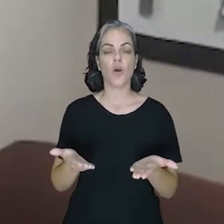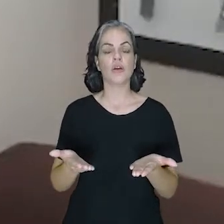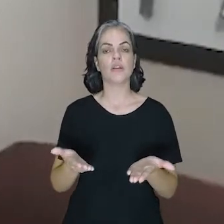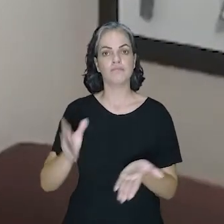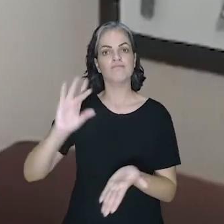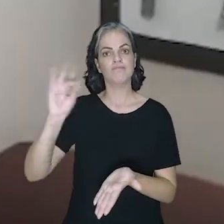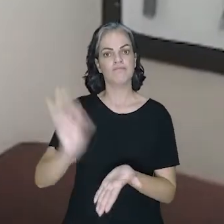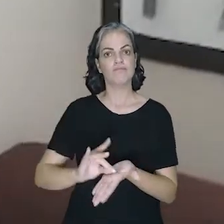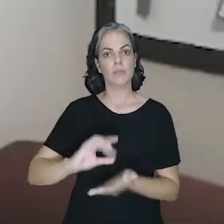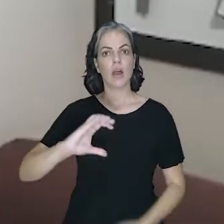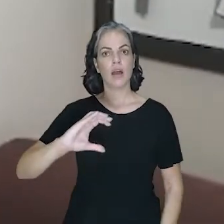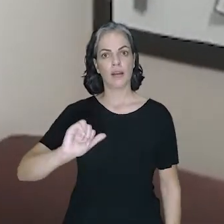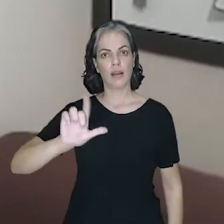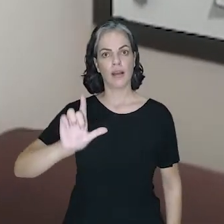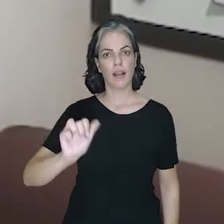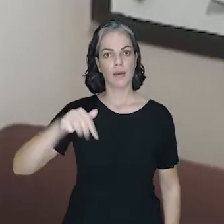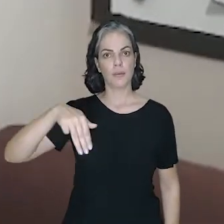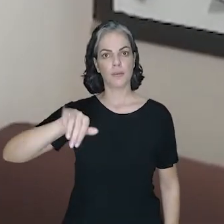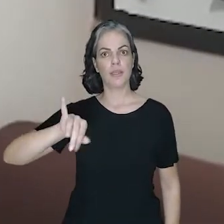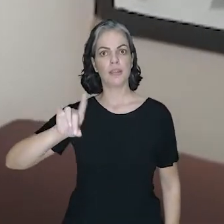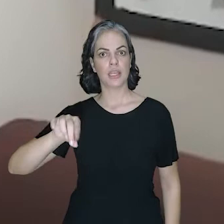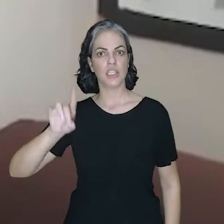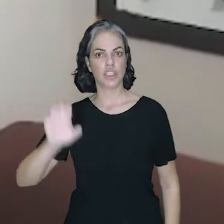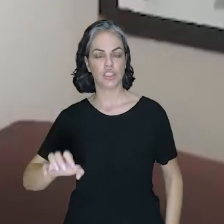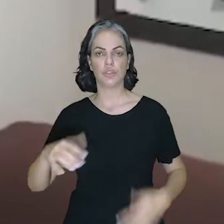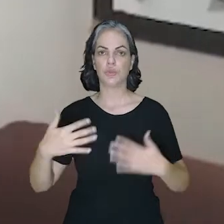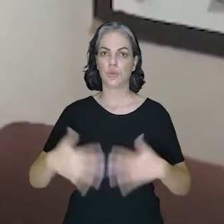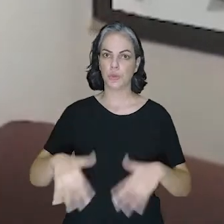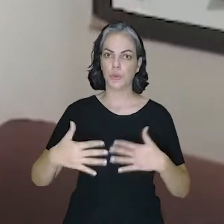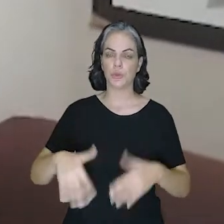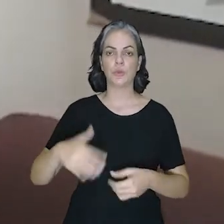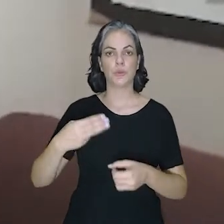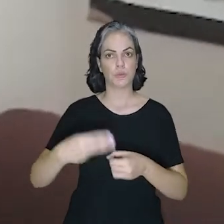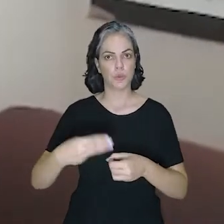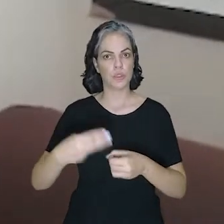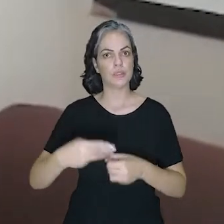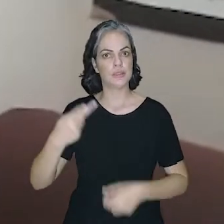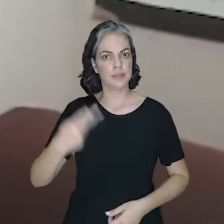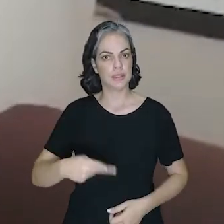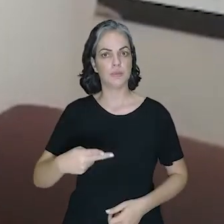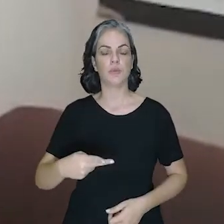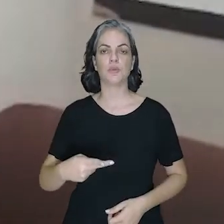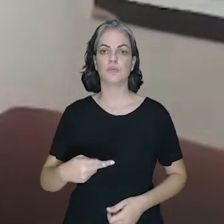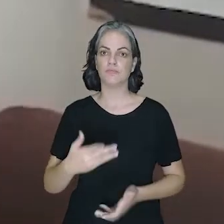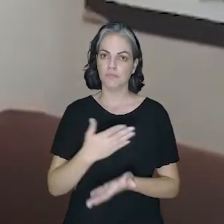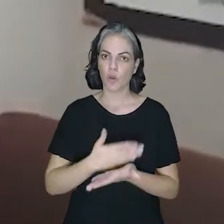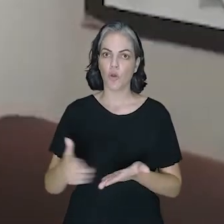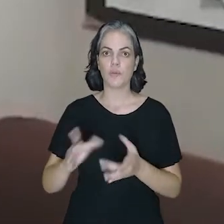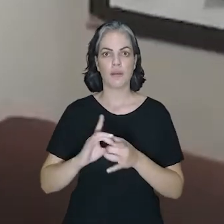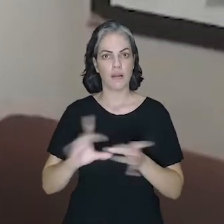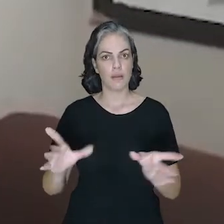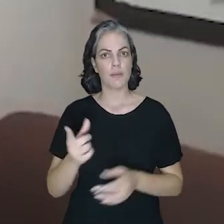então, reconhecer o estado de calamidade pública do município de Petrópolis para podermos